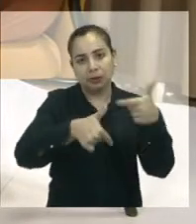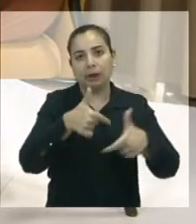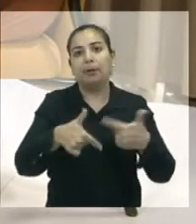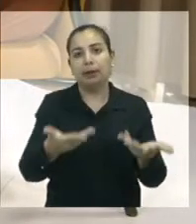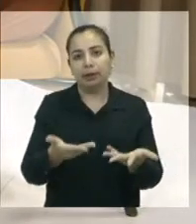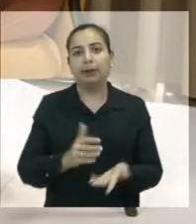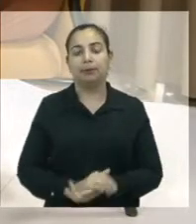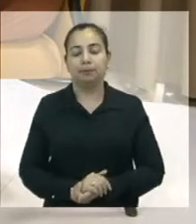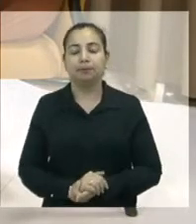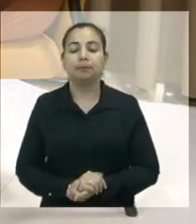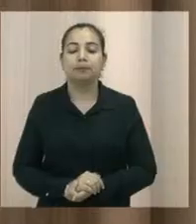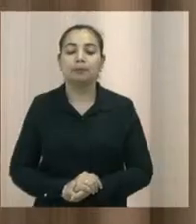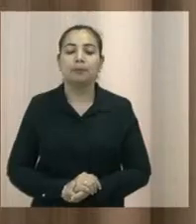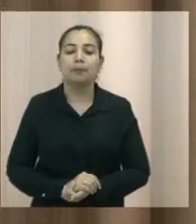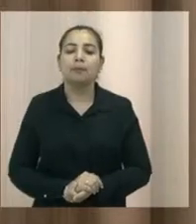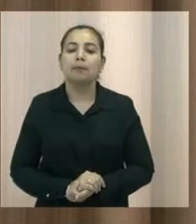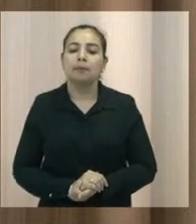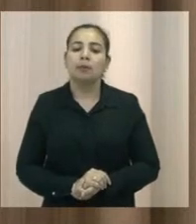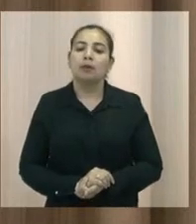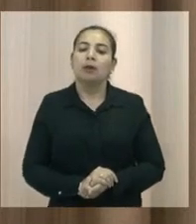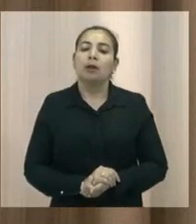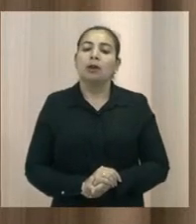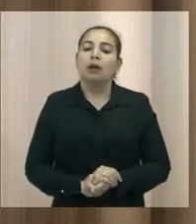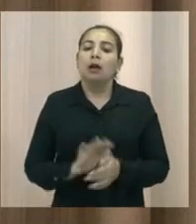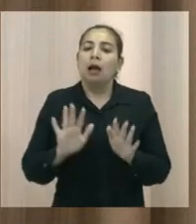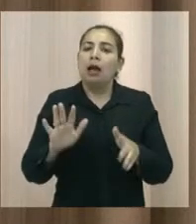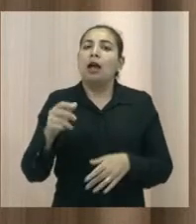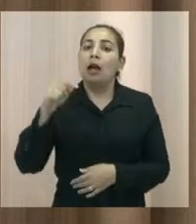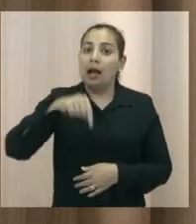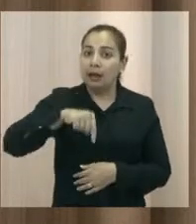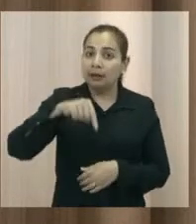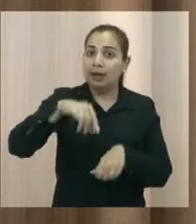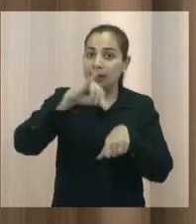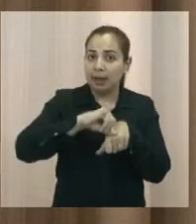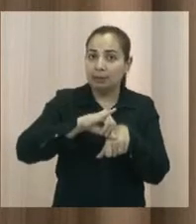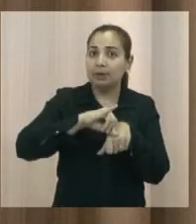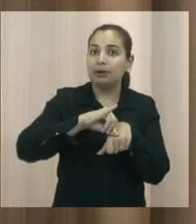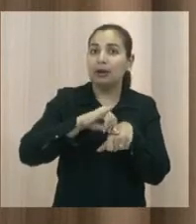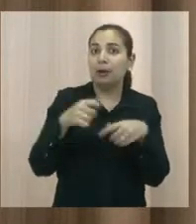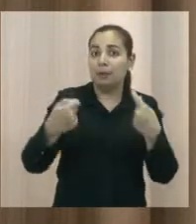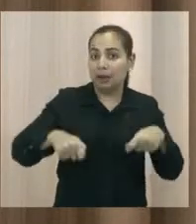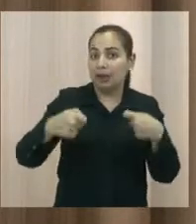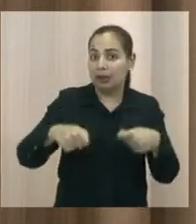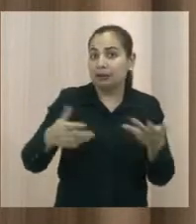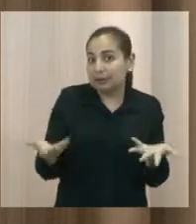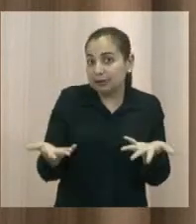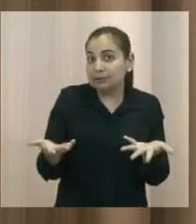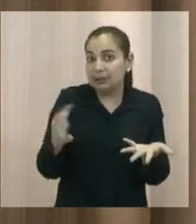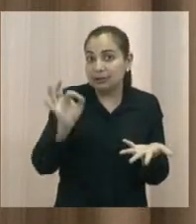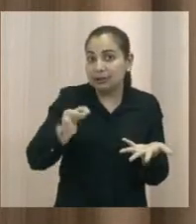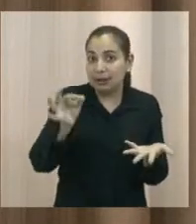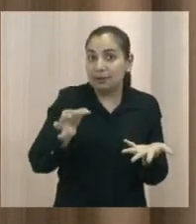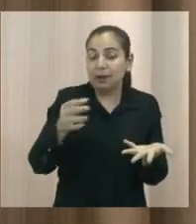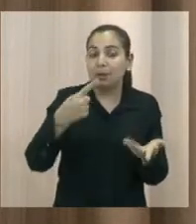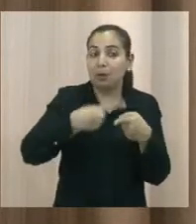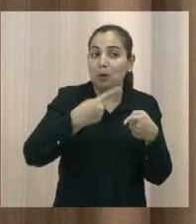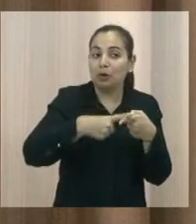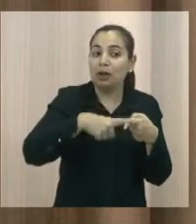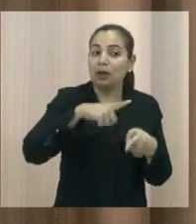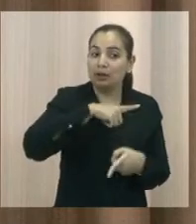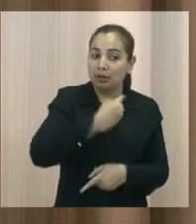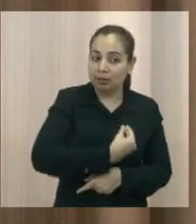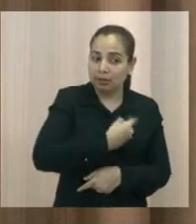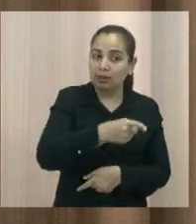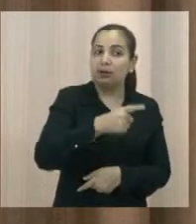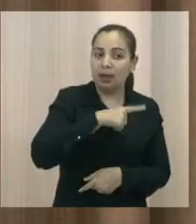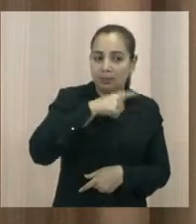capital, ainda não tem um número adequado. Então, precisa-se chegar onde não tem, reforçado o que já tem, né?